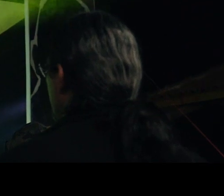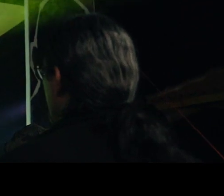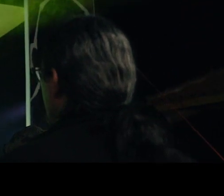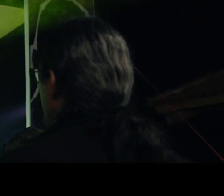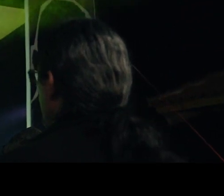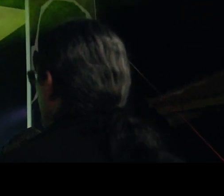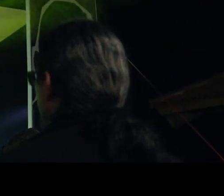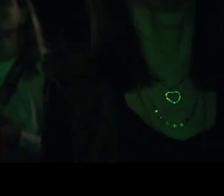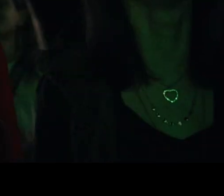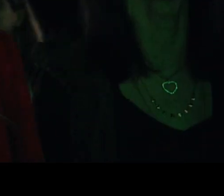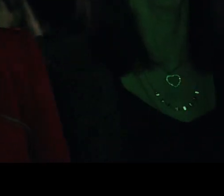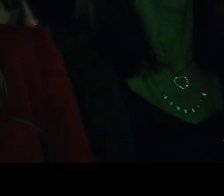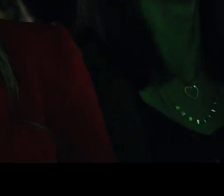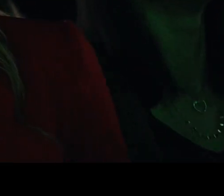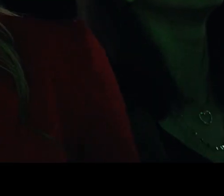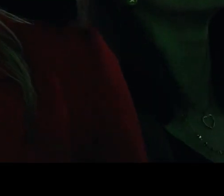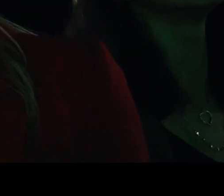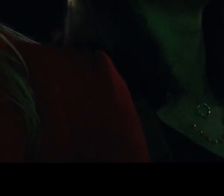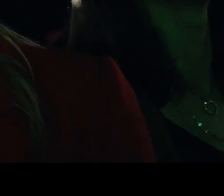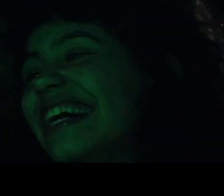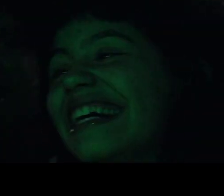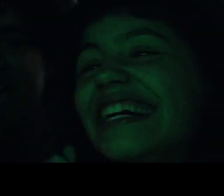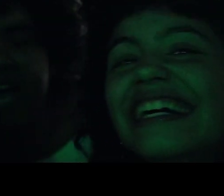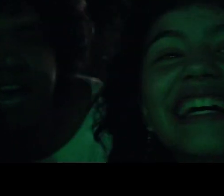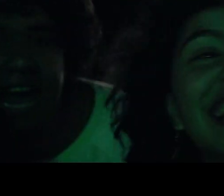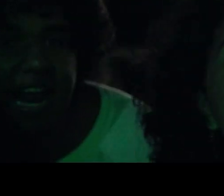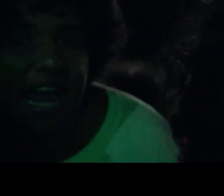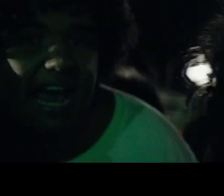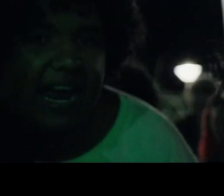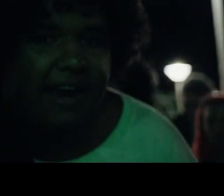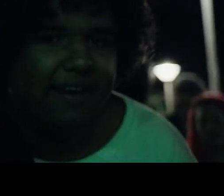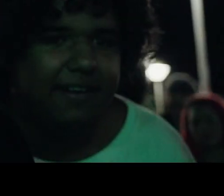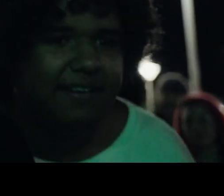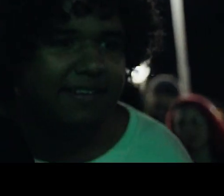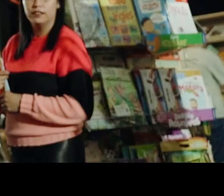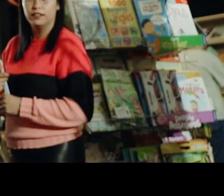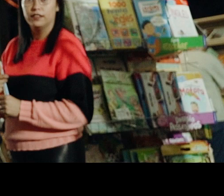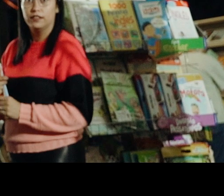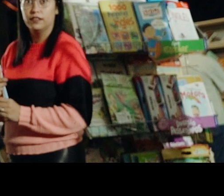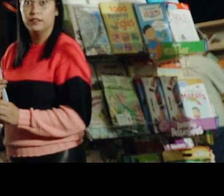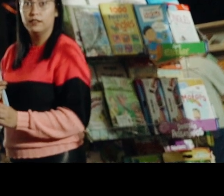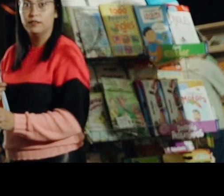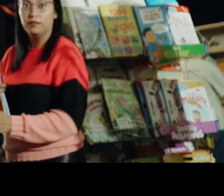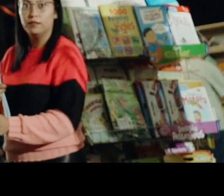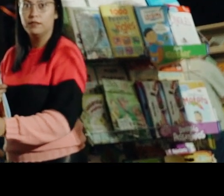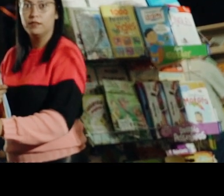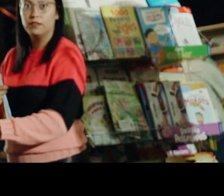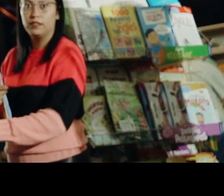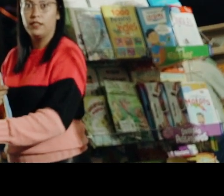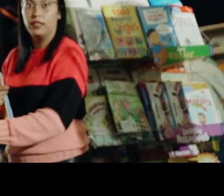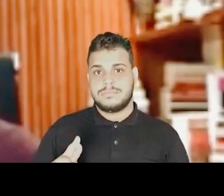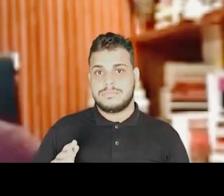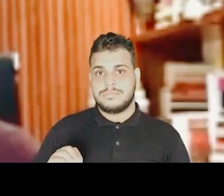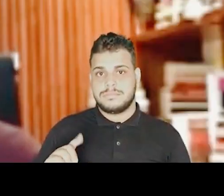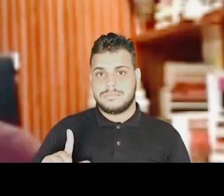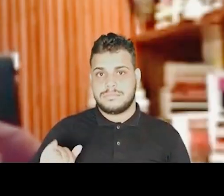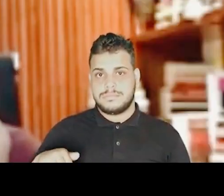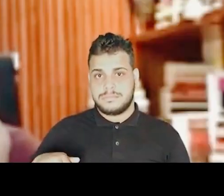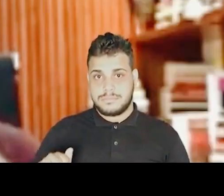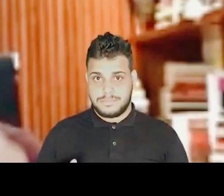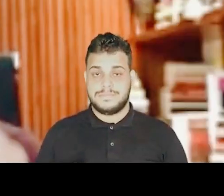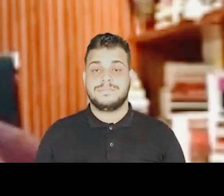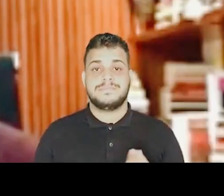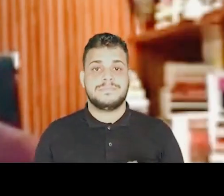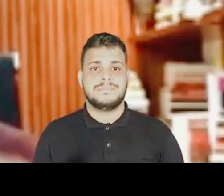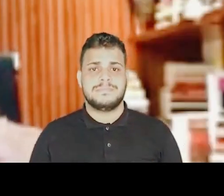mundo pra cá é mesmo, na hora que a coisa acontece, realmente é uma festa literária. Como é que te